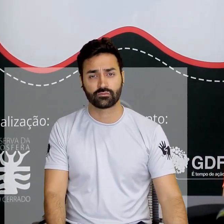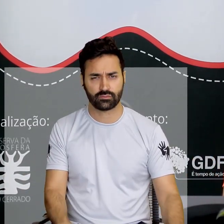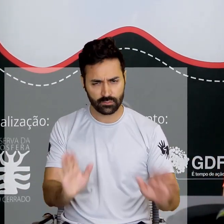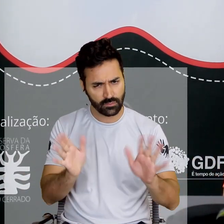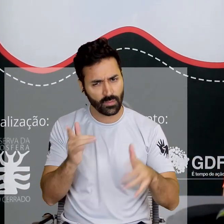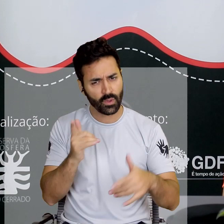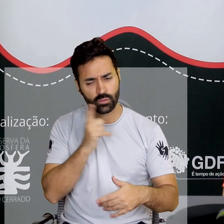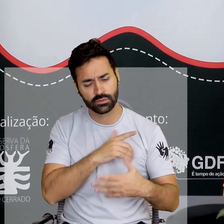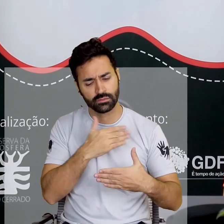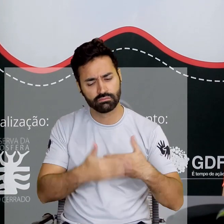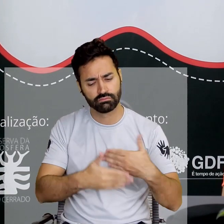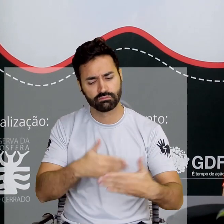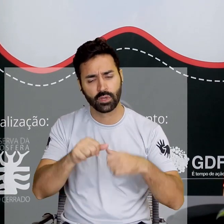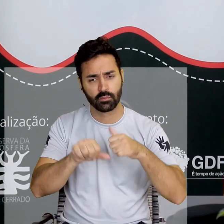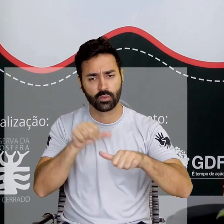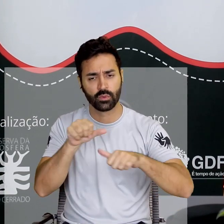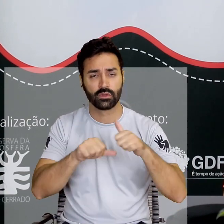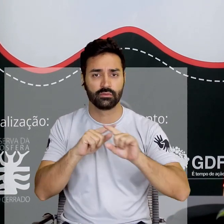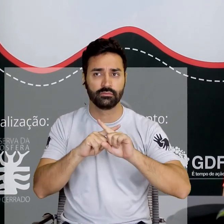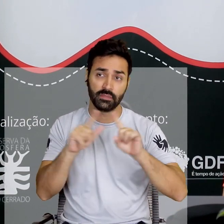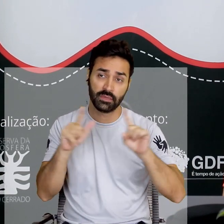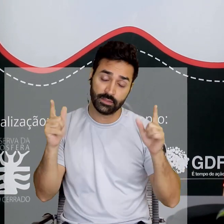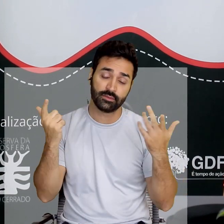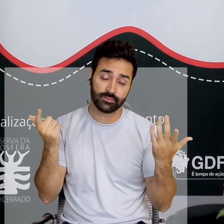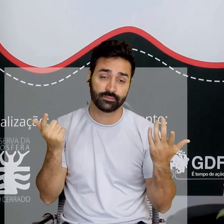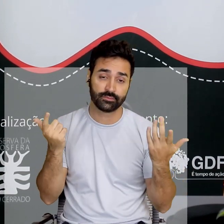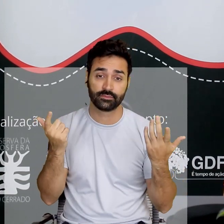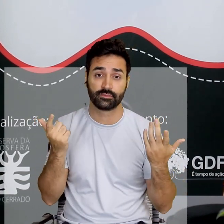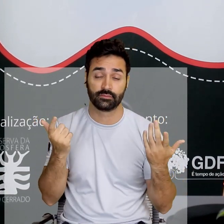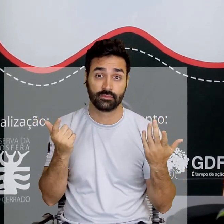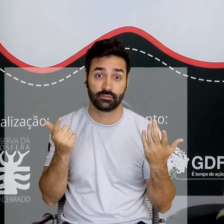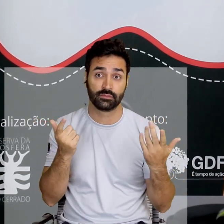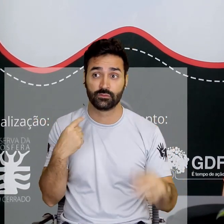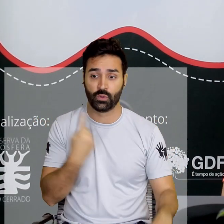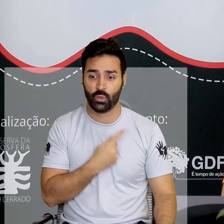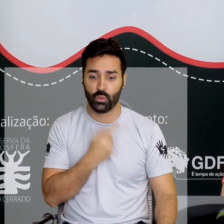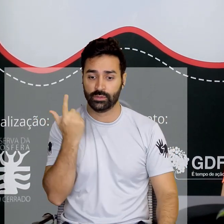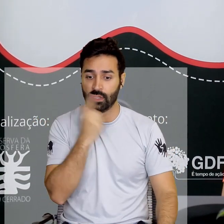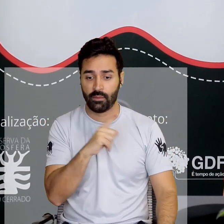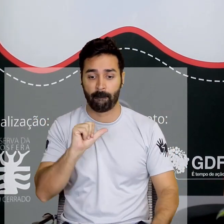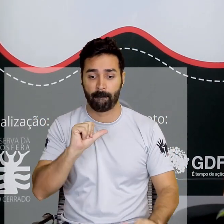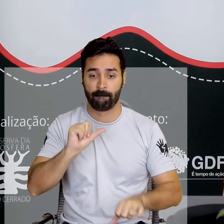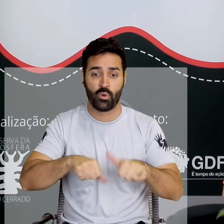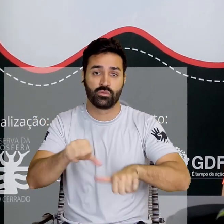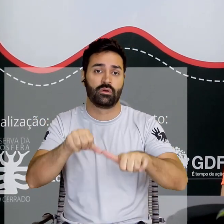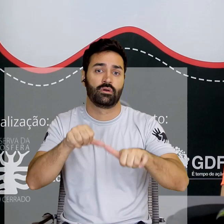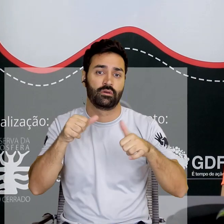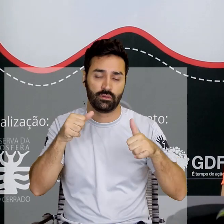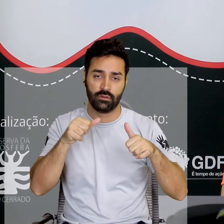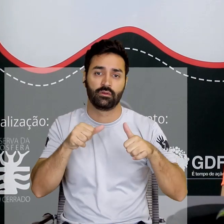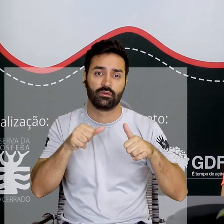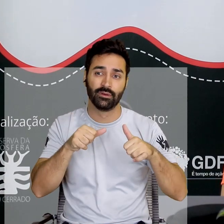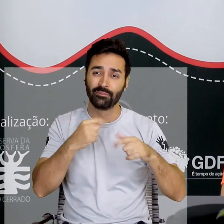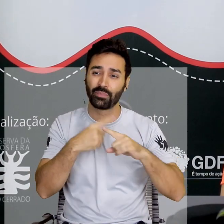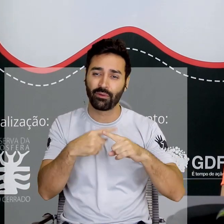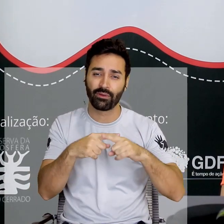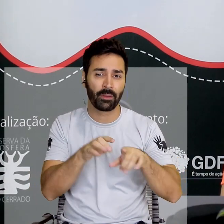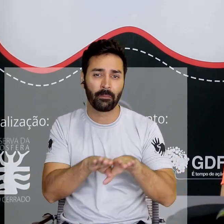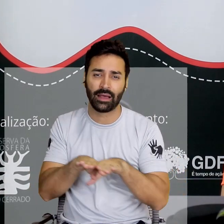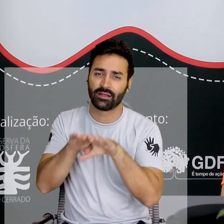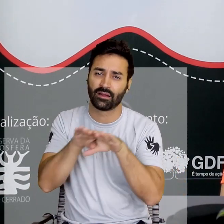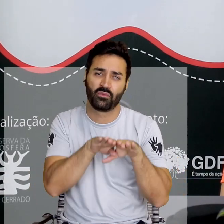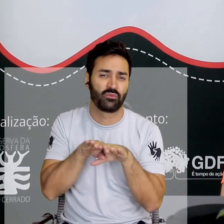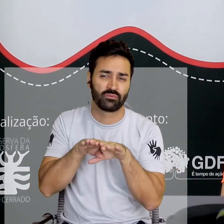bem devagar, mas é o que a gente já esperava, nenhum conceito. A gente não consegue mudar um paradigma tão rápido assim,